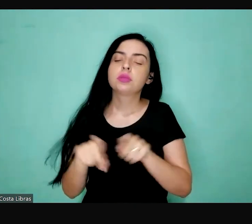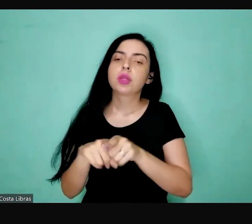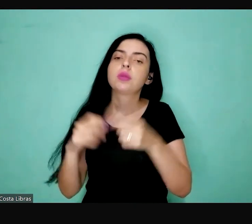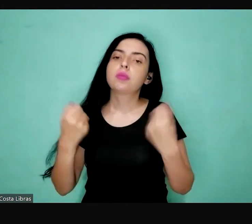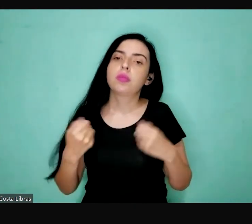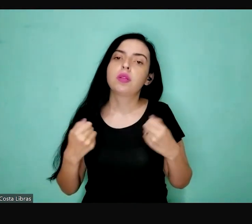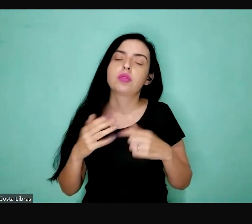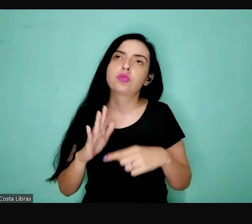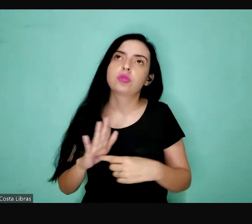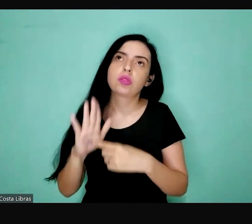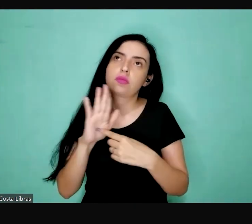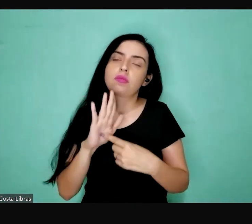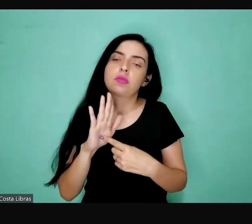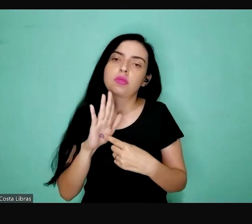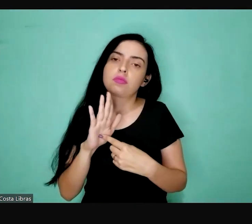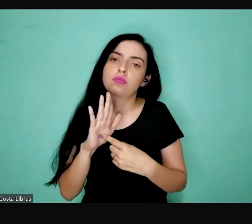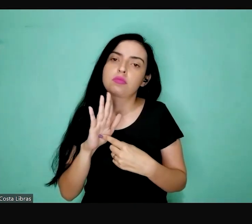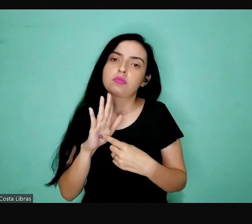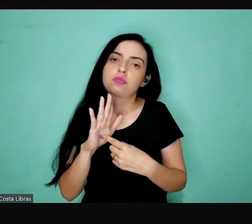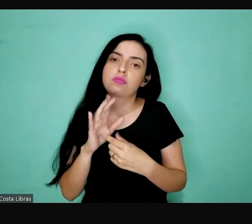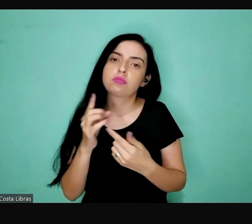uma